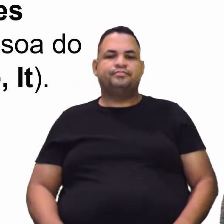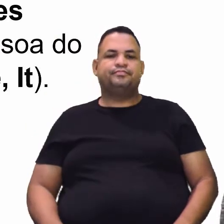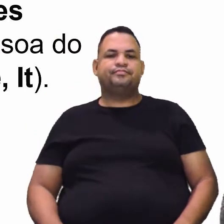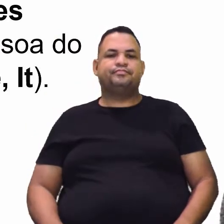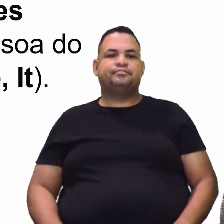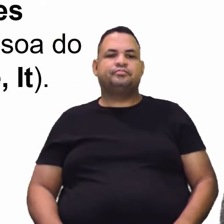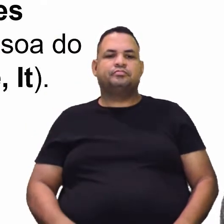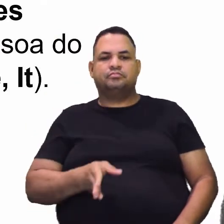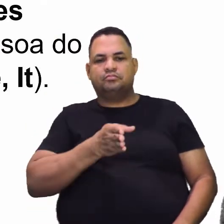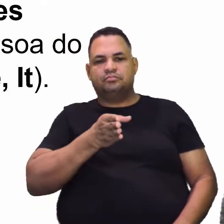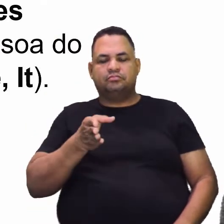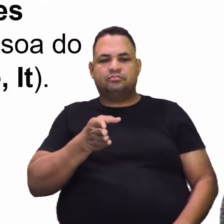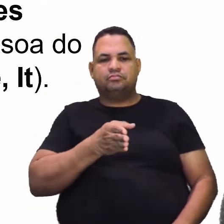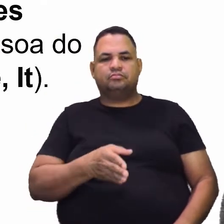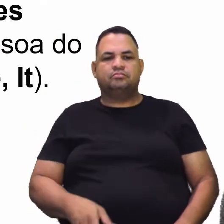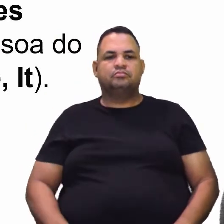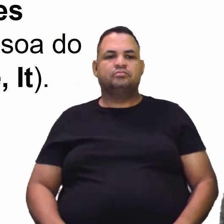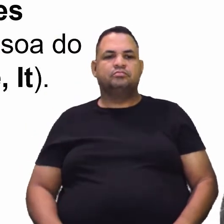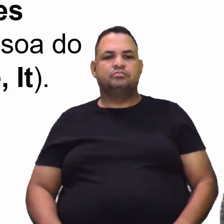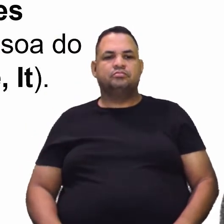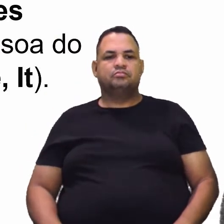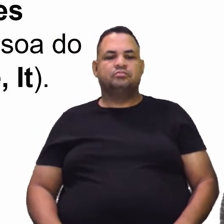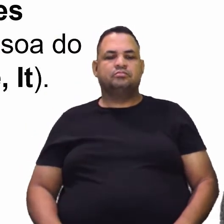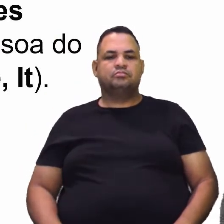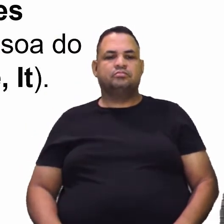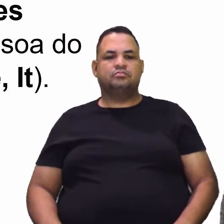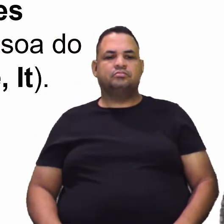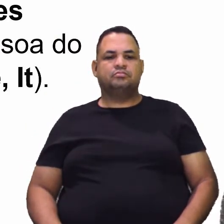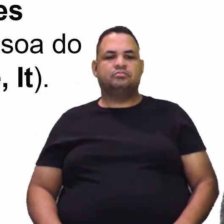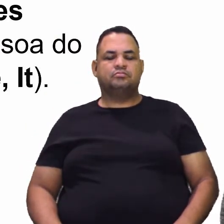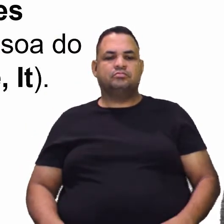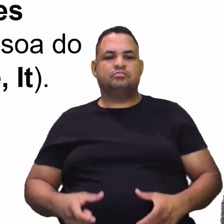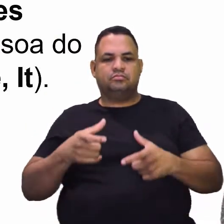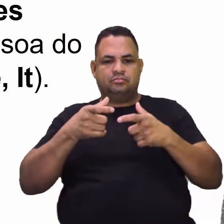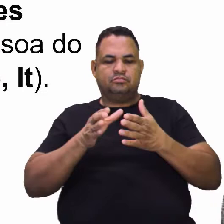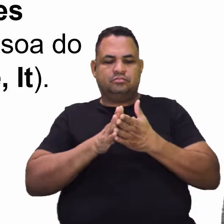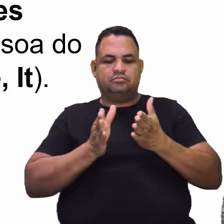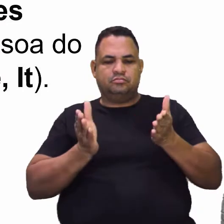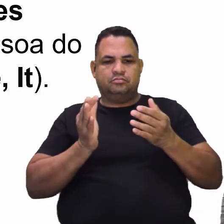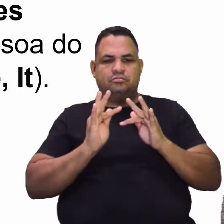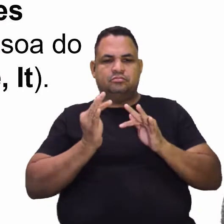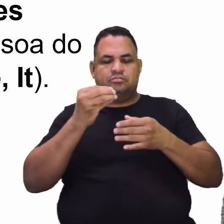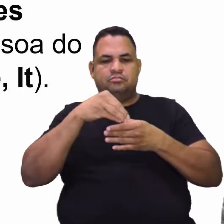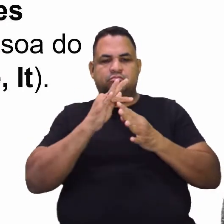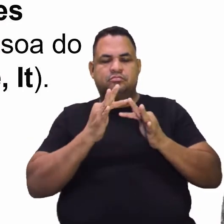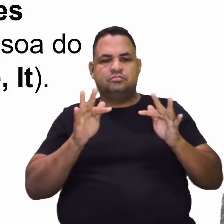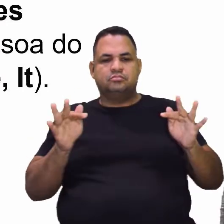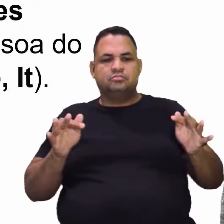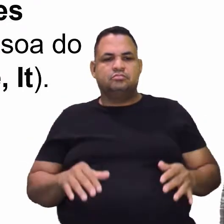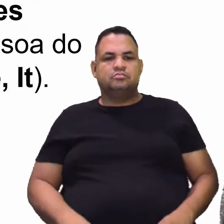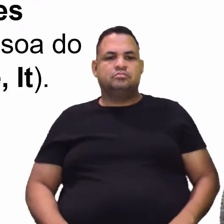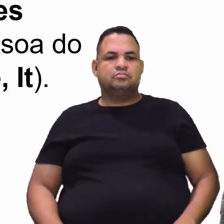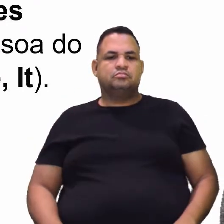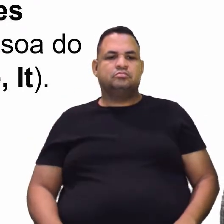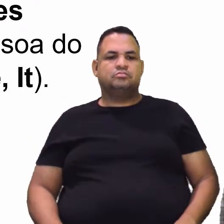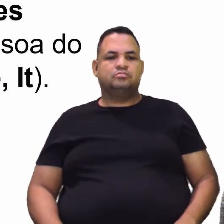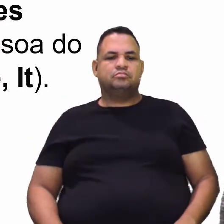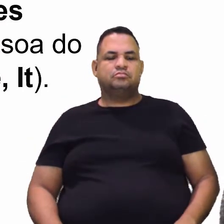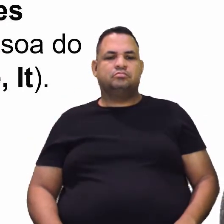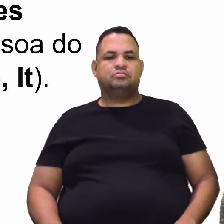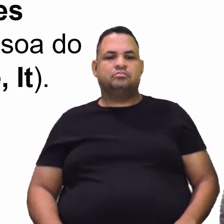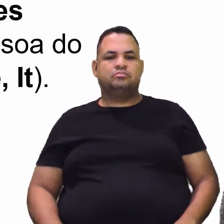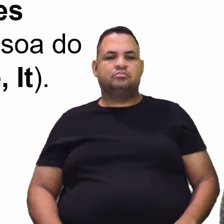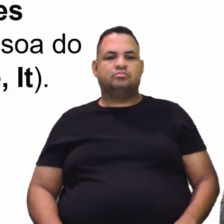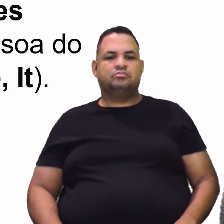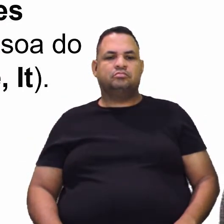Ele vem entre o verbo auxiliar e o meu verbo principal. É a posição dele na frase. Então você não vai falar I do work